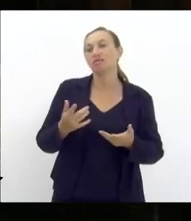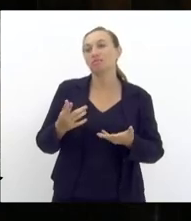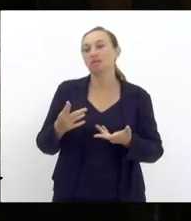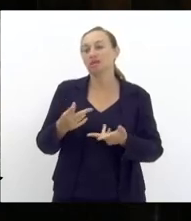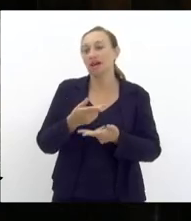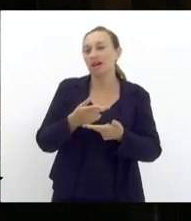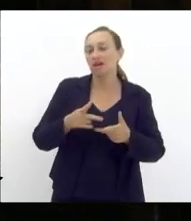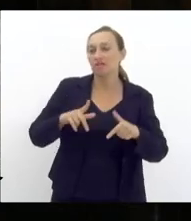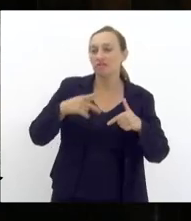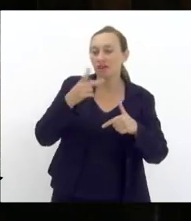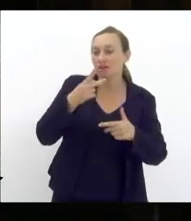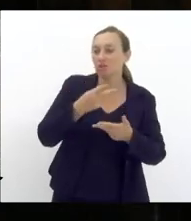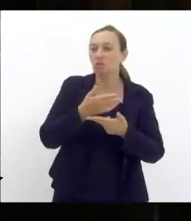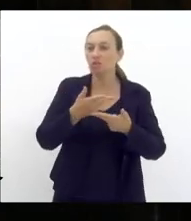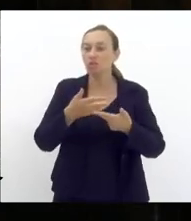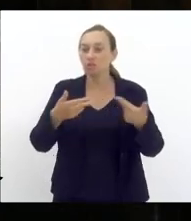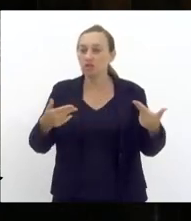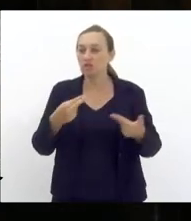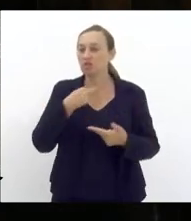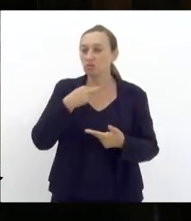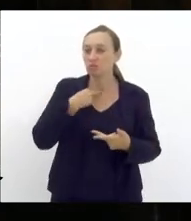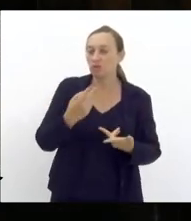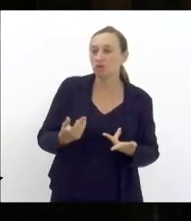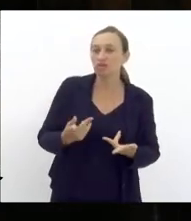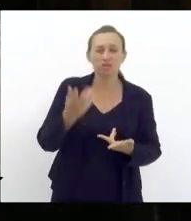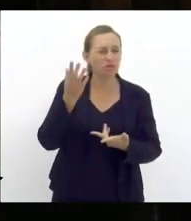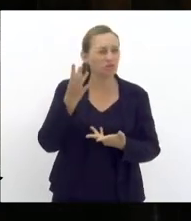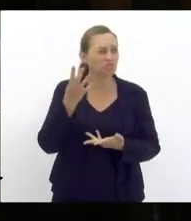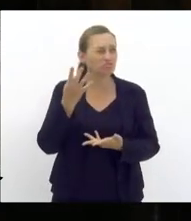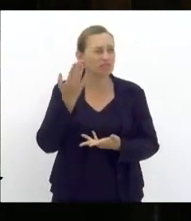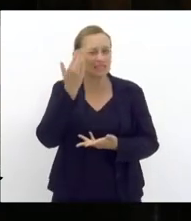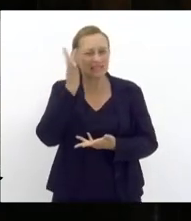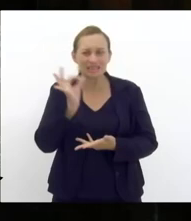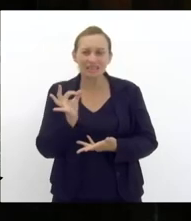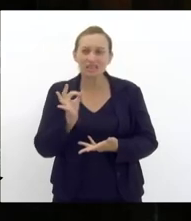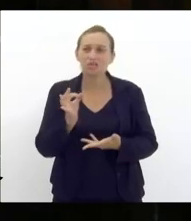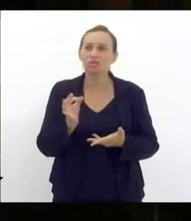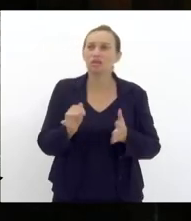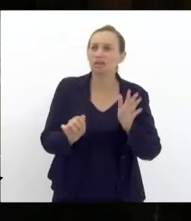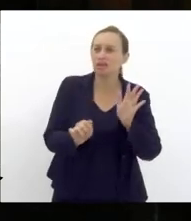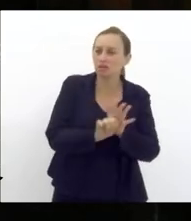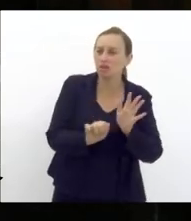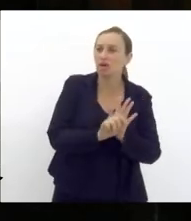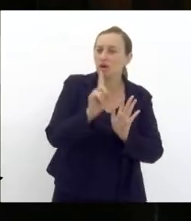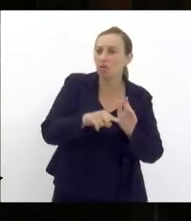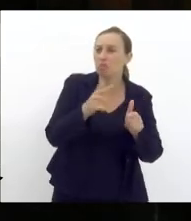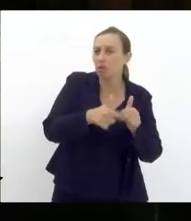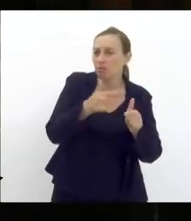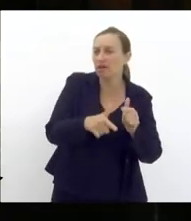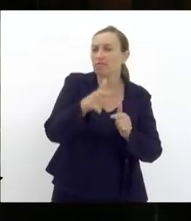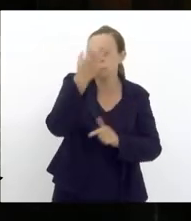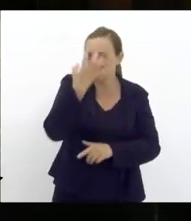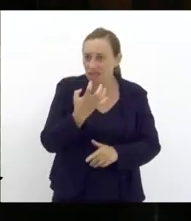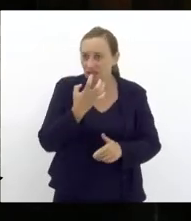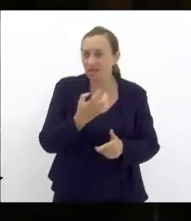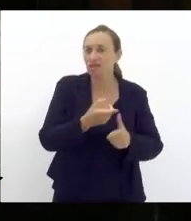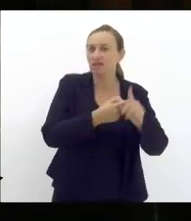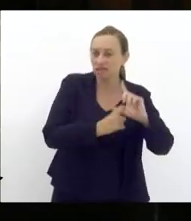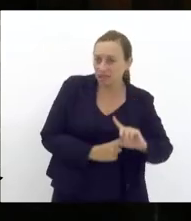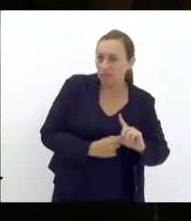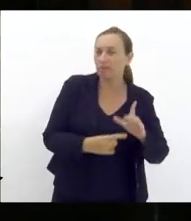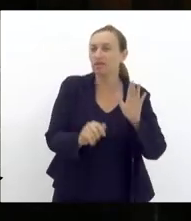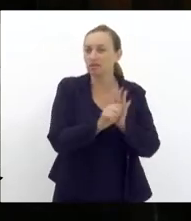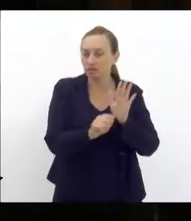reconhecendo um drama como a droganização é um problema sério dependentes químicos também eu dependente do álcool